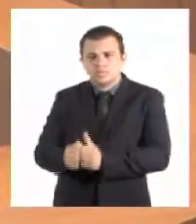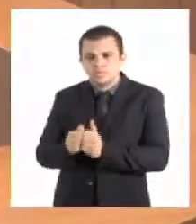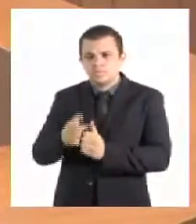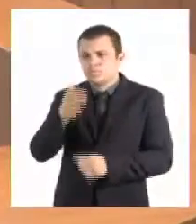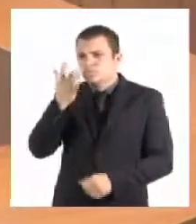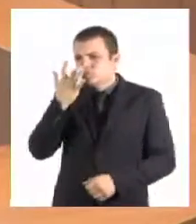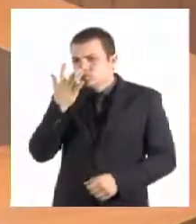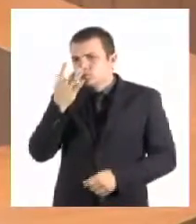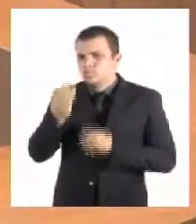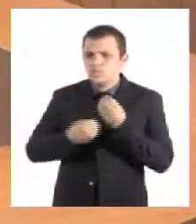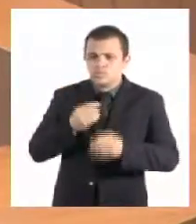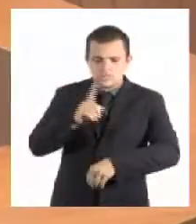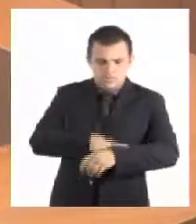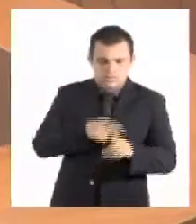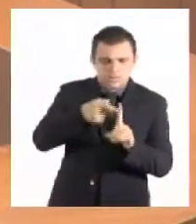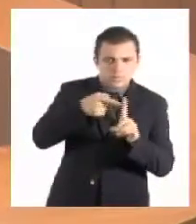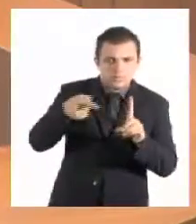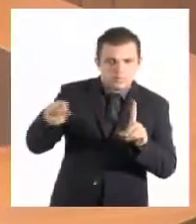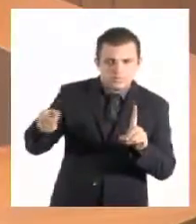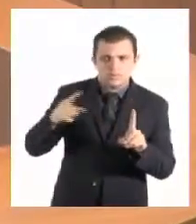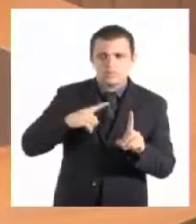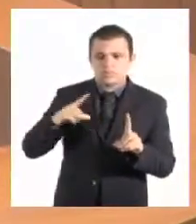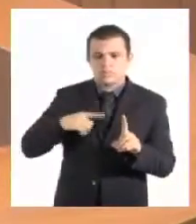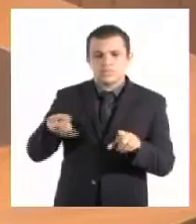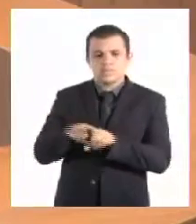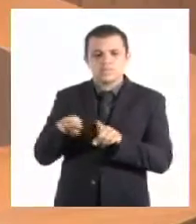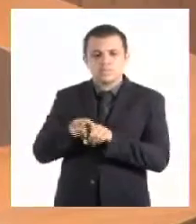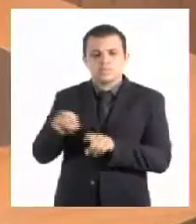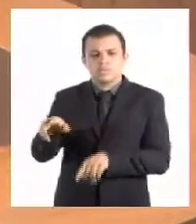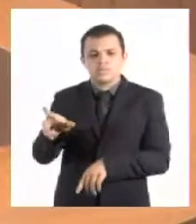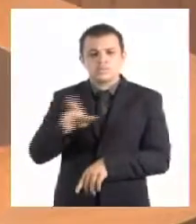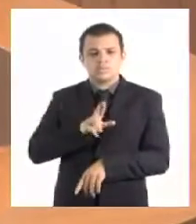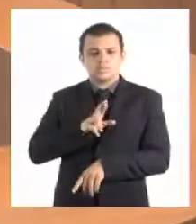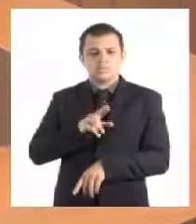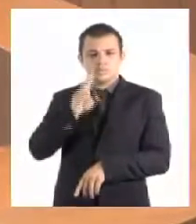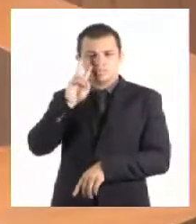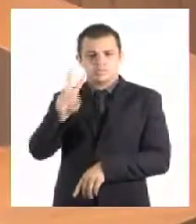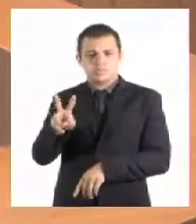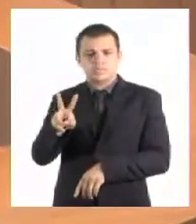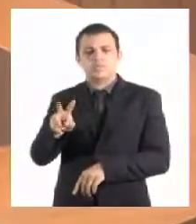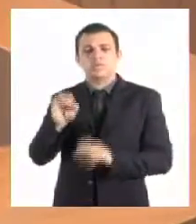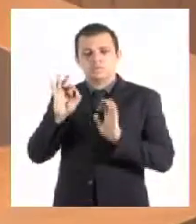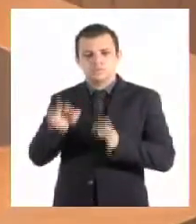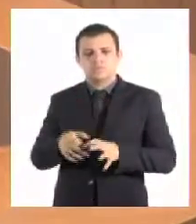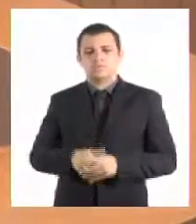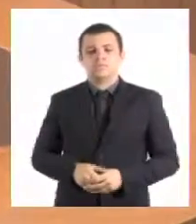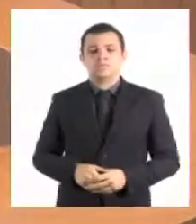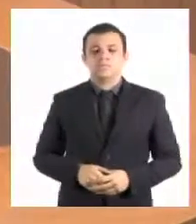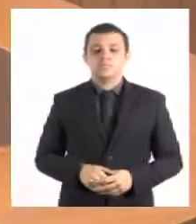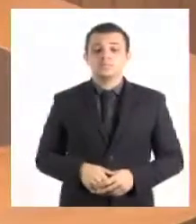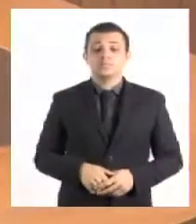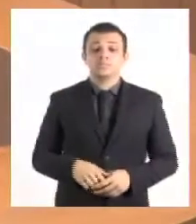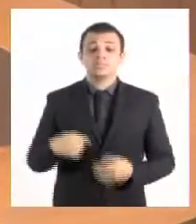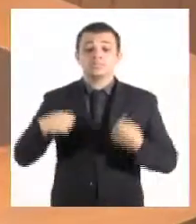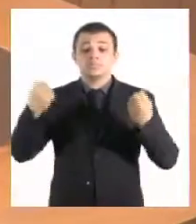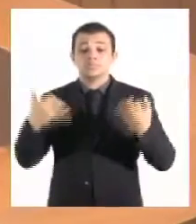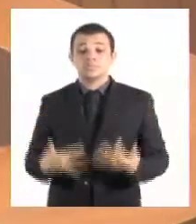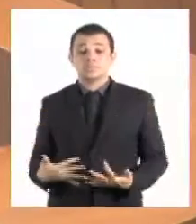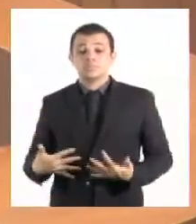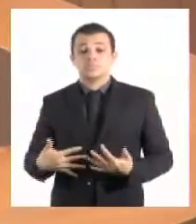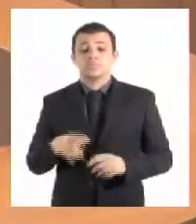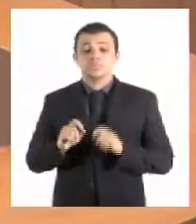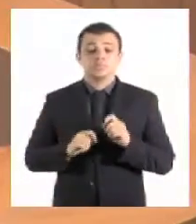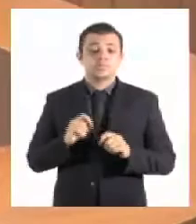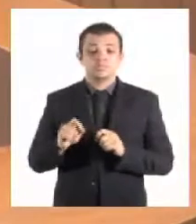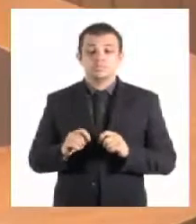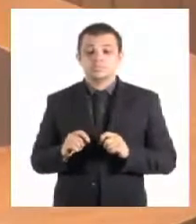observar o prazo legal da obra e o resultado eficaz, que com certeza será. Então, eu não falei nada mais